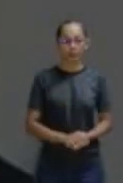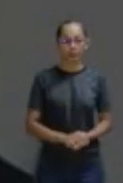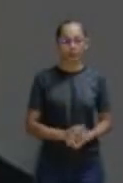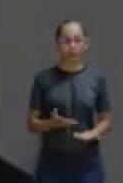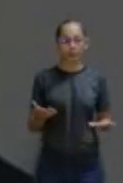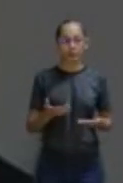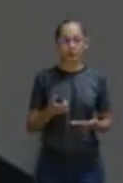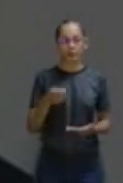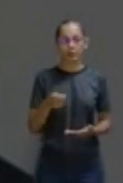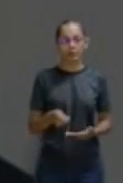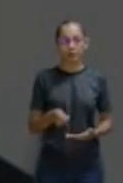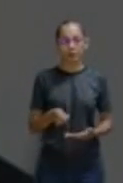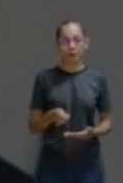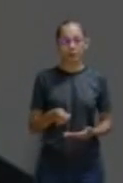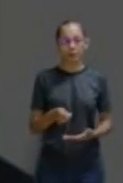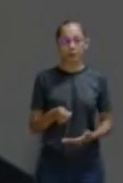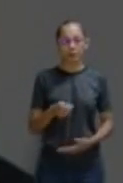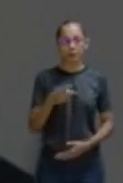Número